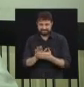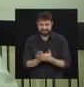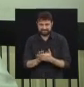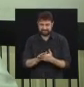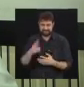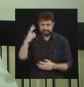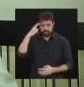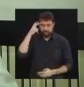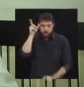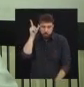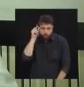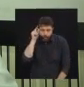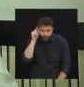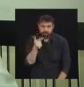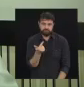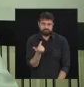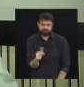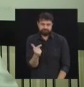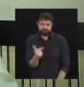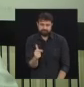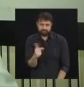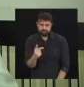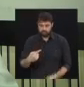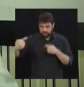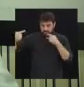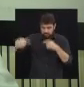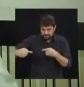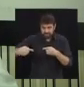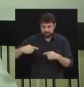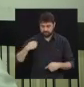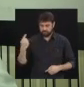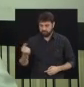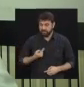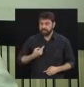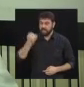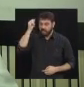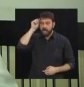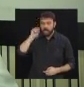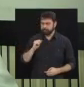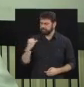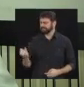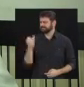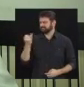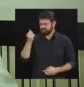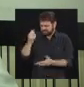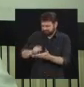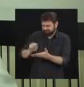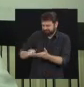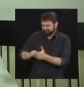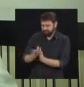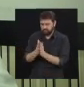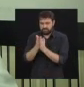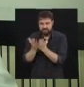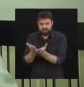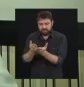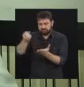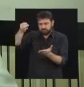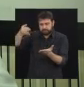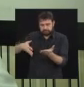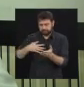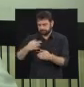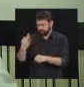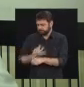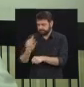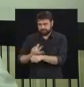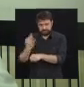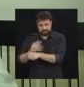alteração intelectual. Então, eu acho que essa é o grande desafio, acho que é o grande mérito da Amanda nessa coisa toda dela ter feito o livro e dela